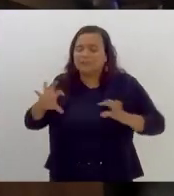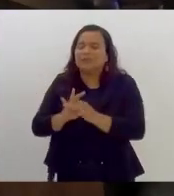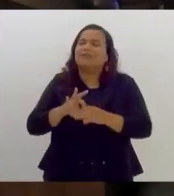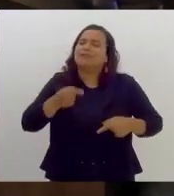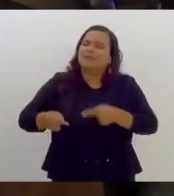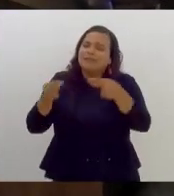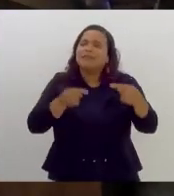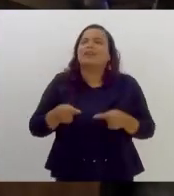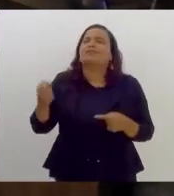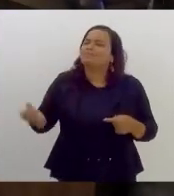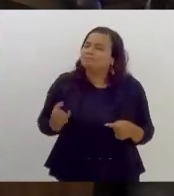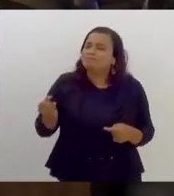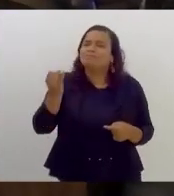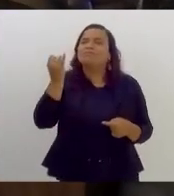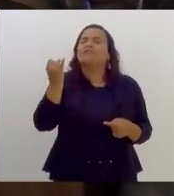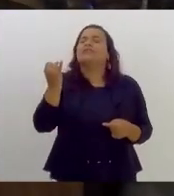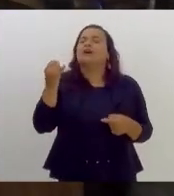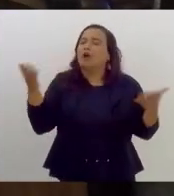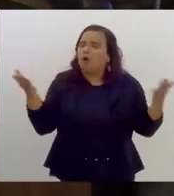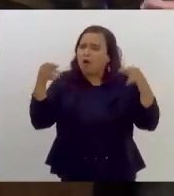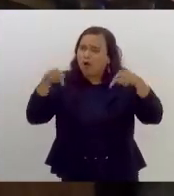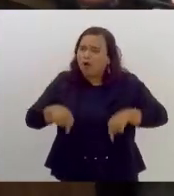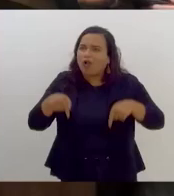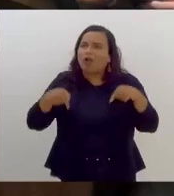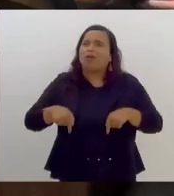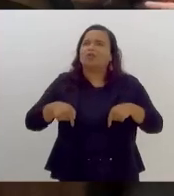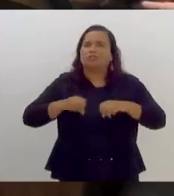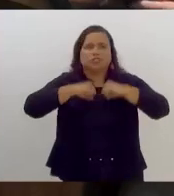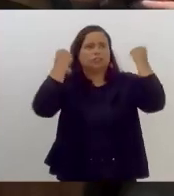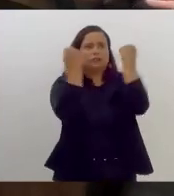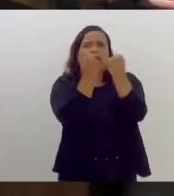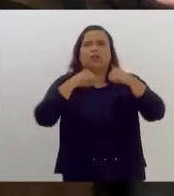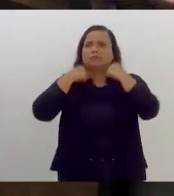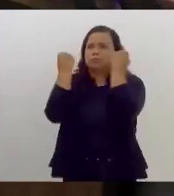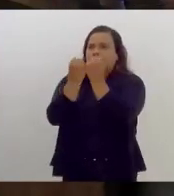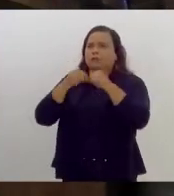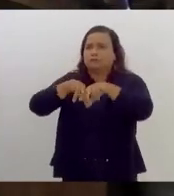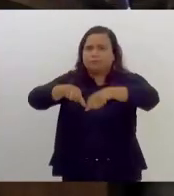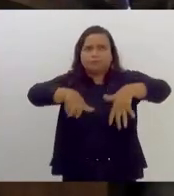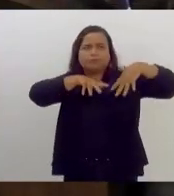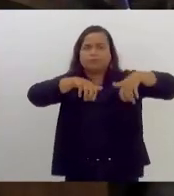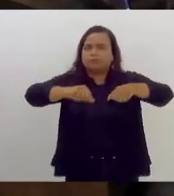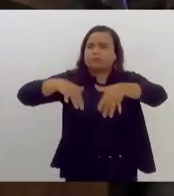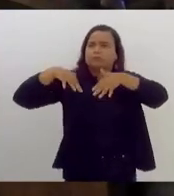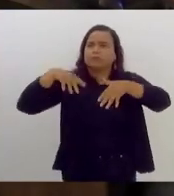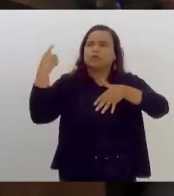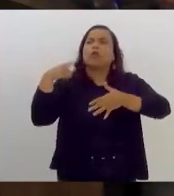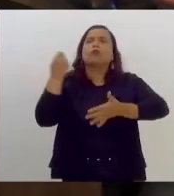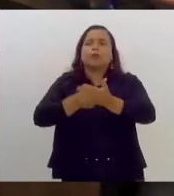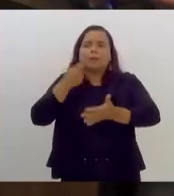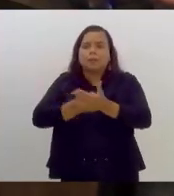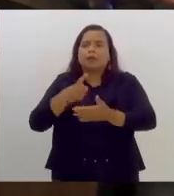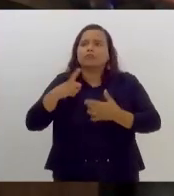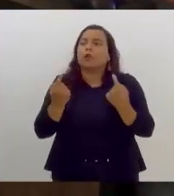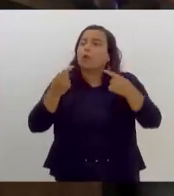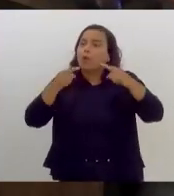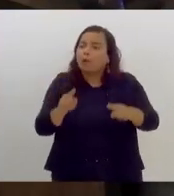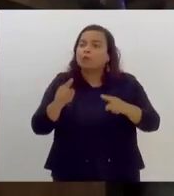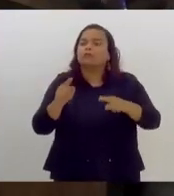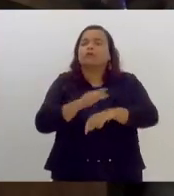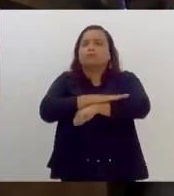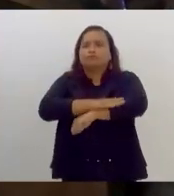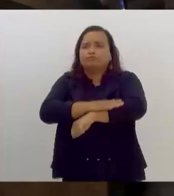são fundamentais. Hoje, nos estádios, a gente faz debate na luta antirracista,